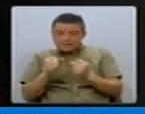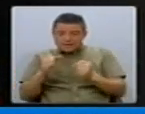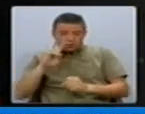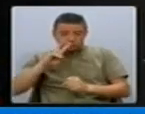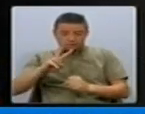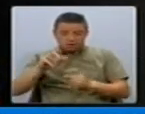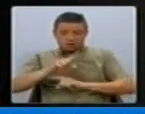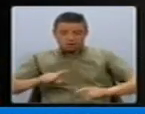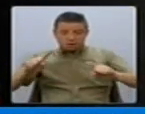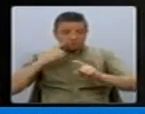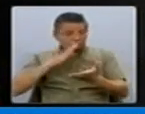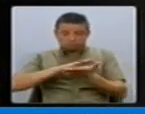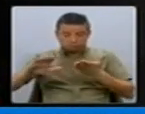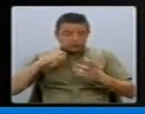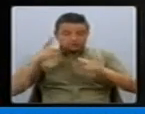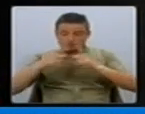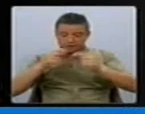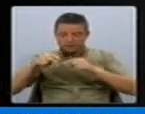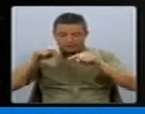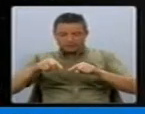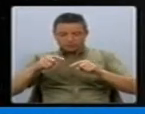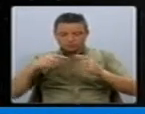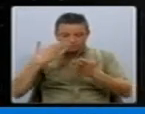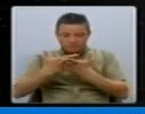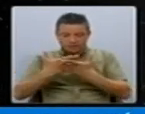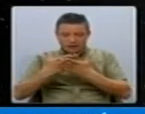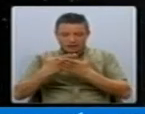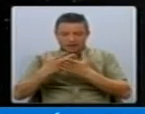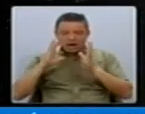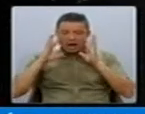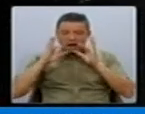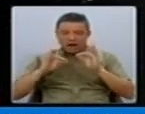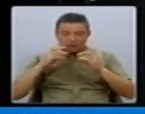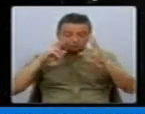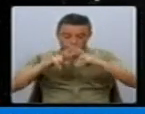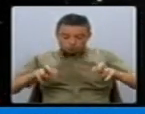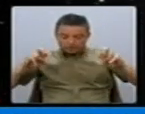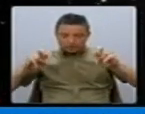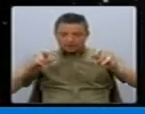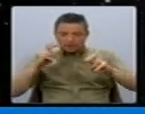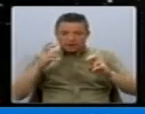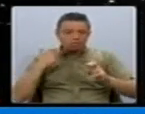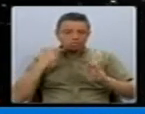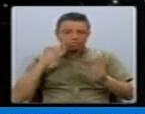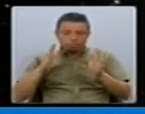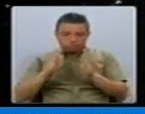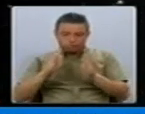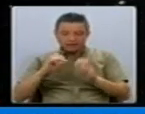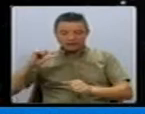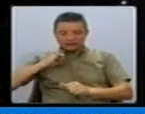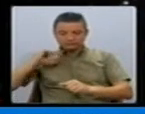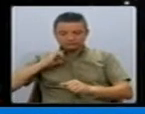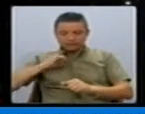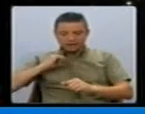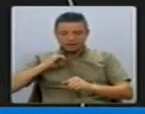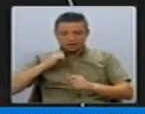que se calhar nem sequer é estrela. Vamos descodificar isto num instante. Trata-se da descoberta de uma anã castanha, a cerca de,